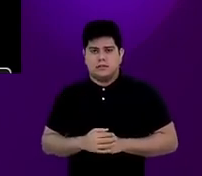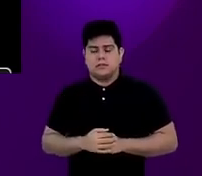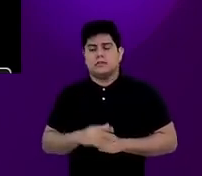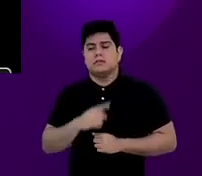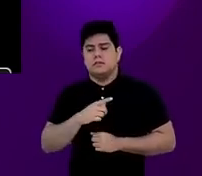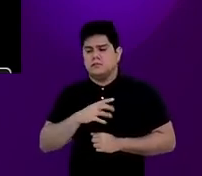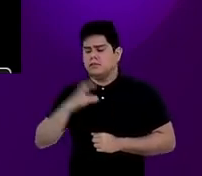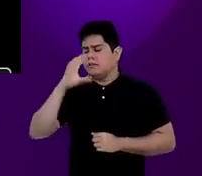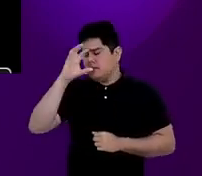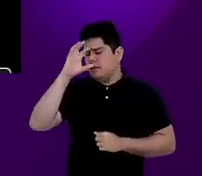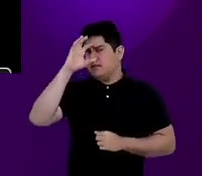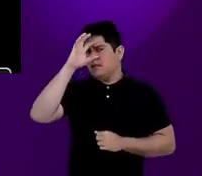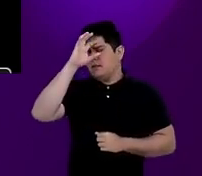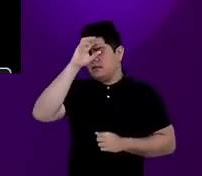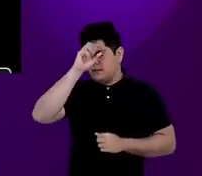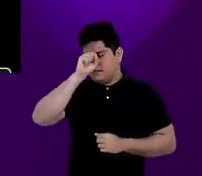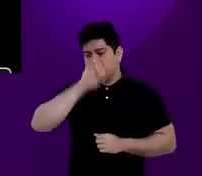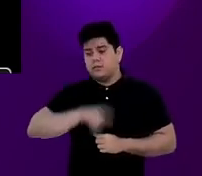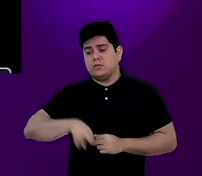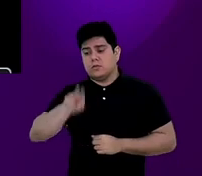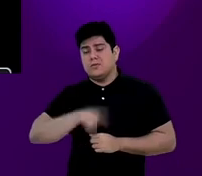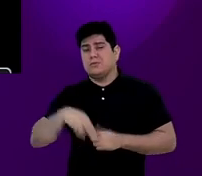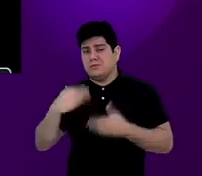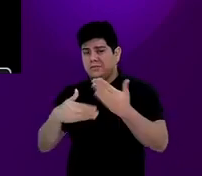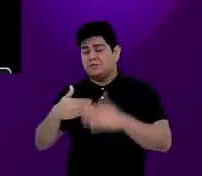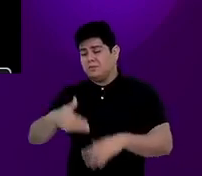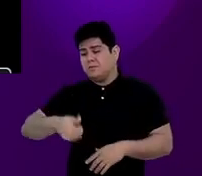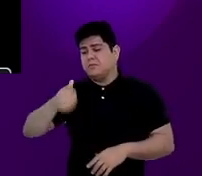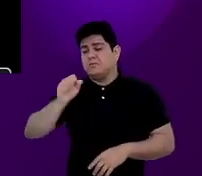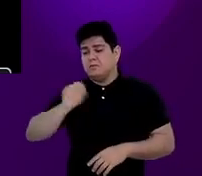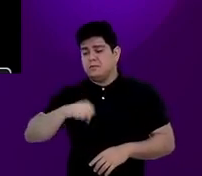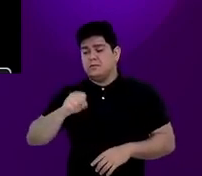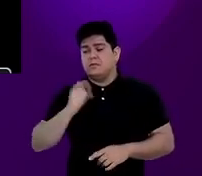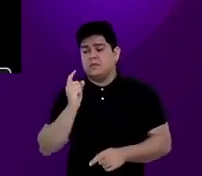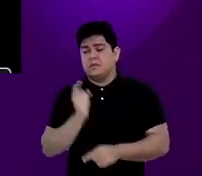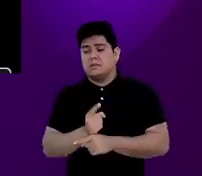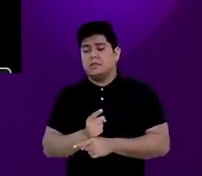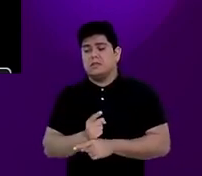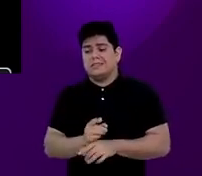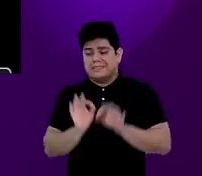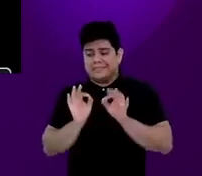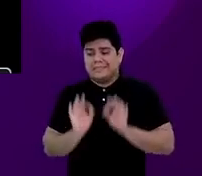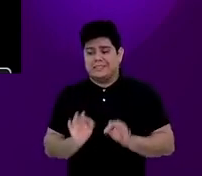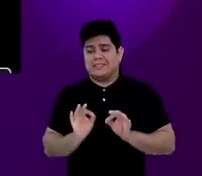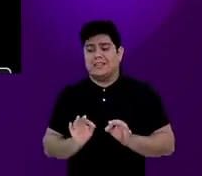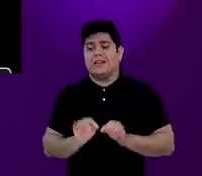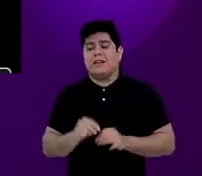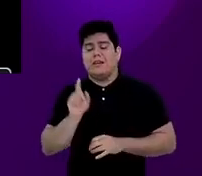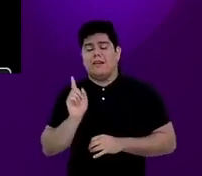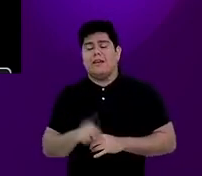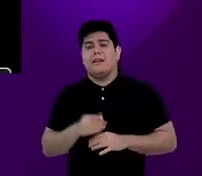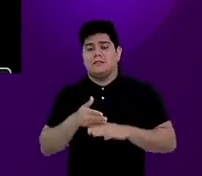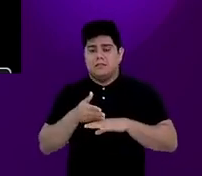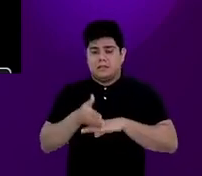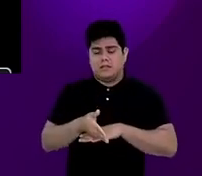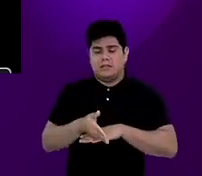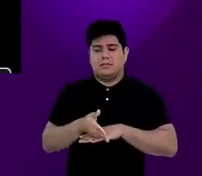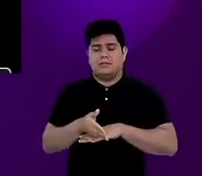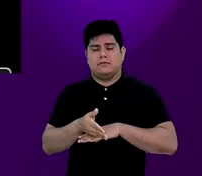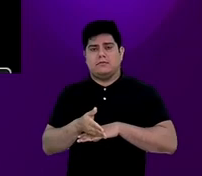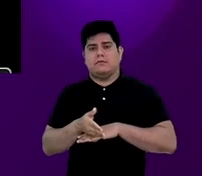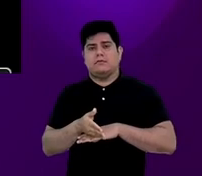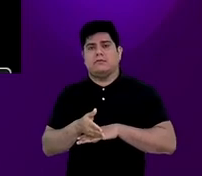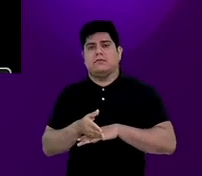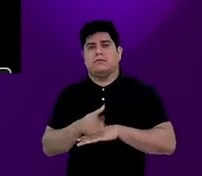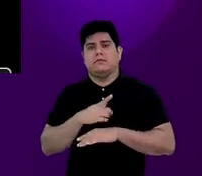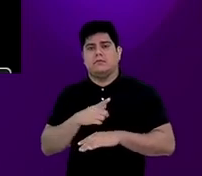grande nesse uso, porque precisa se achar exatamente a janela de entrada, a janela de